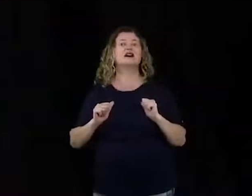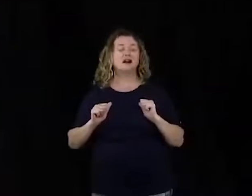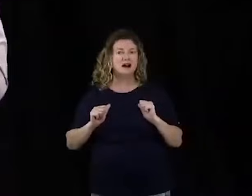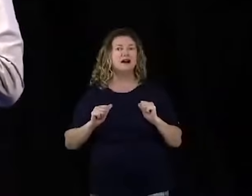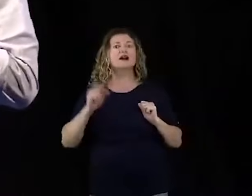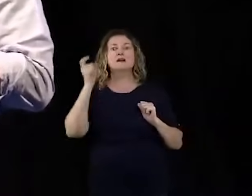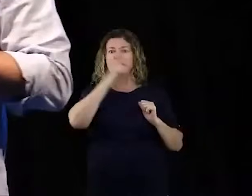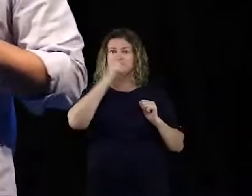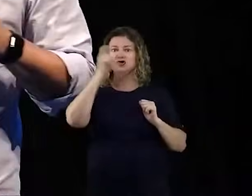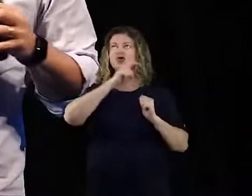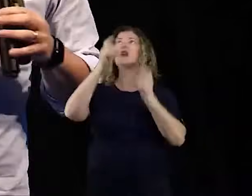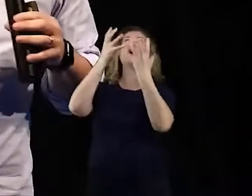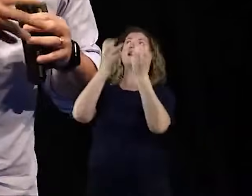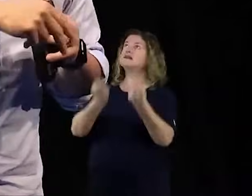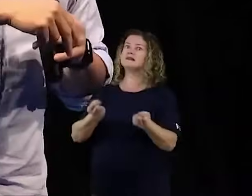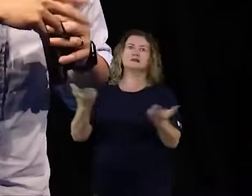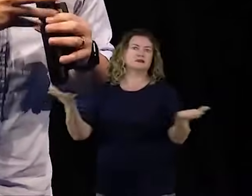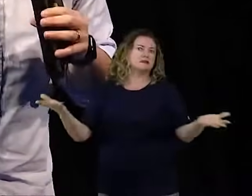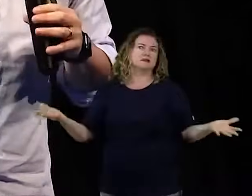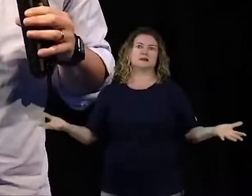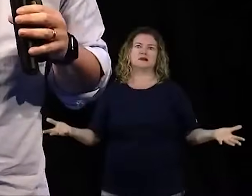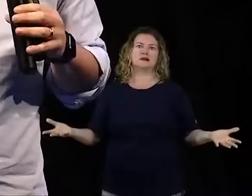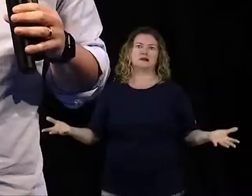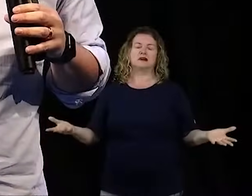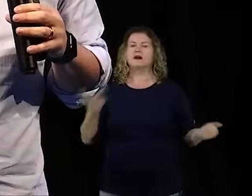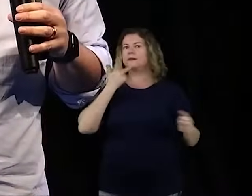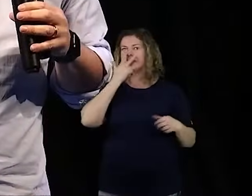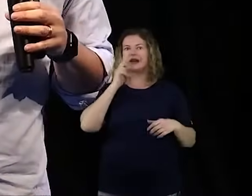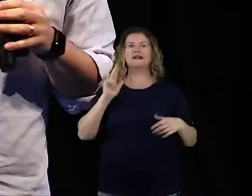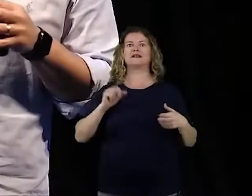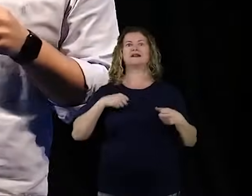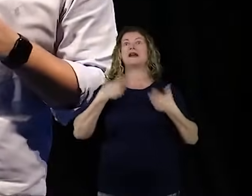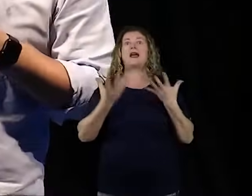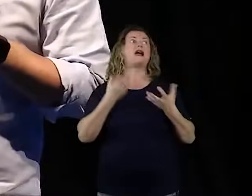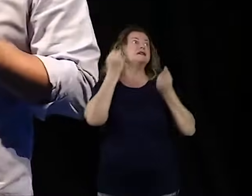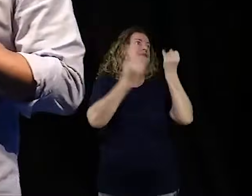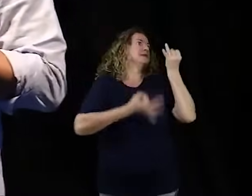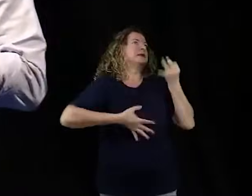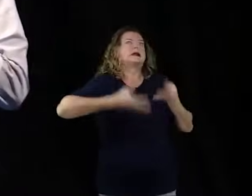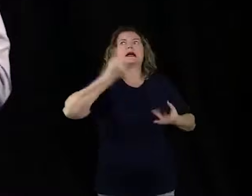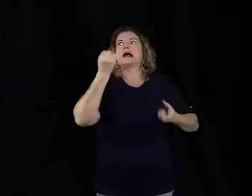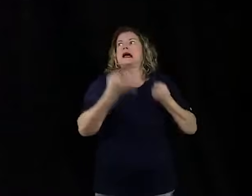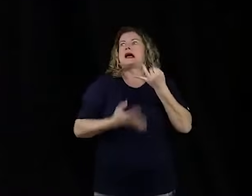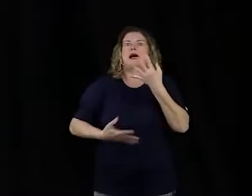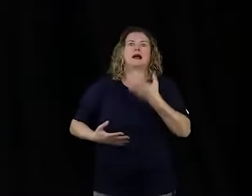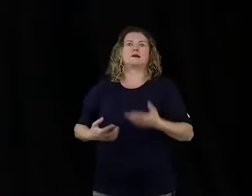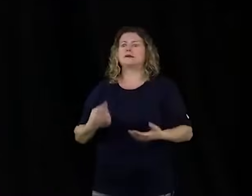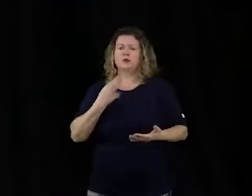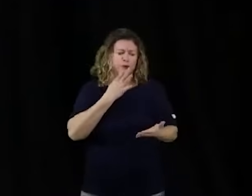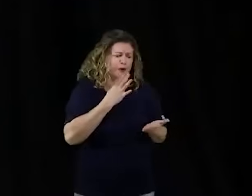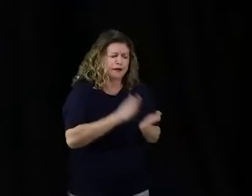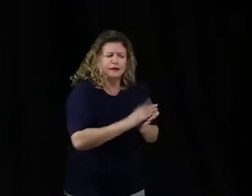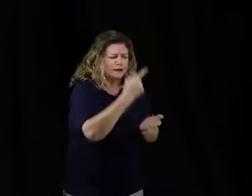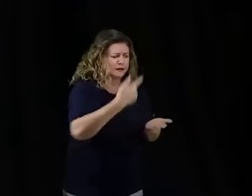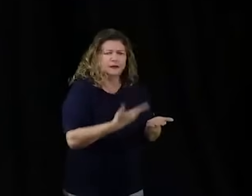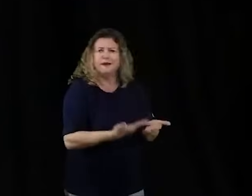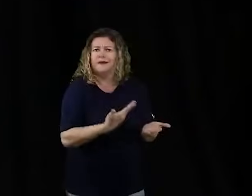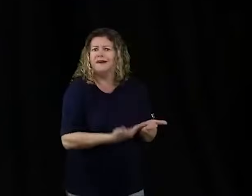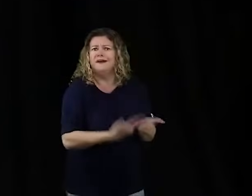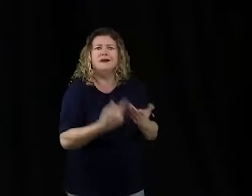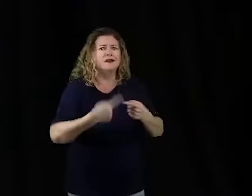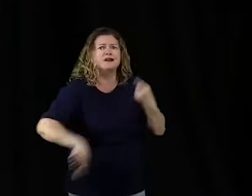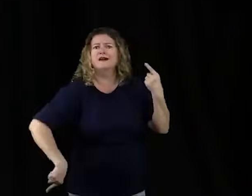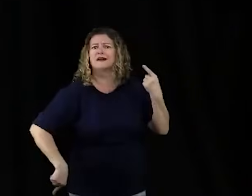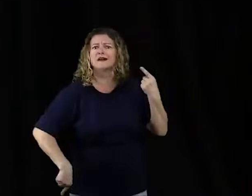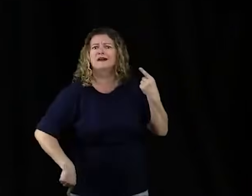mentira é uma justificativa bonita só quando a gente rompeu com isso é que a nossa vida